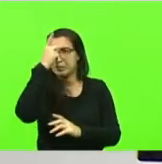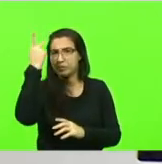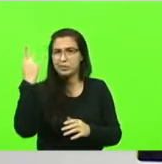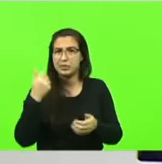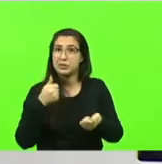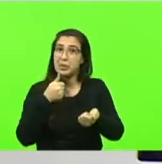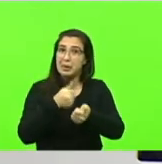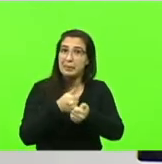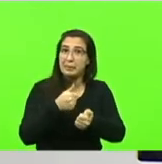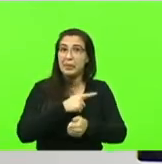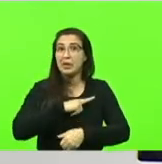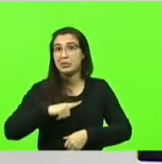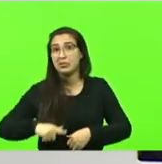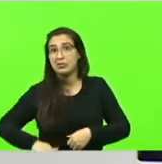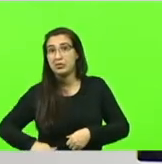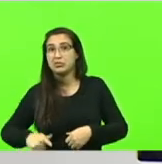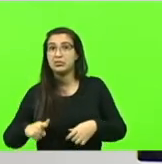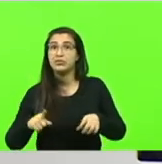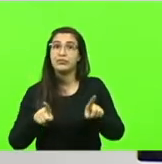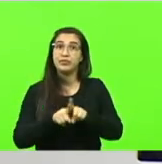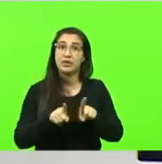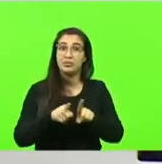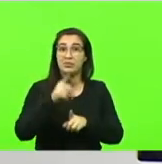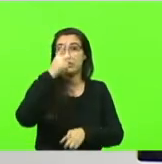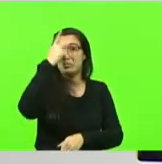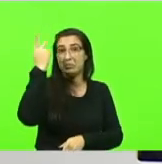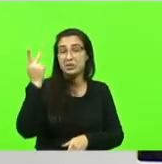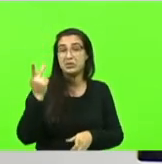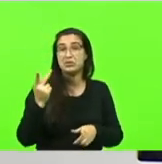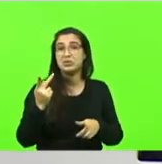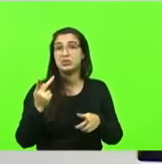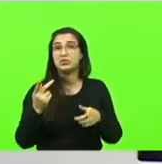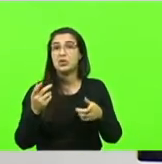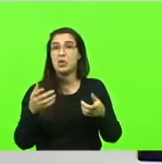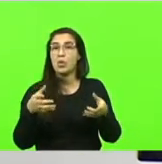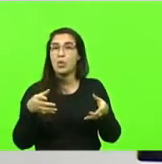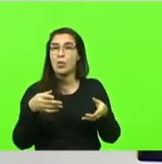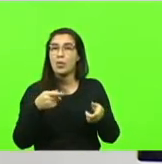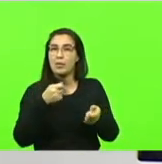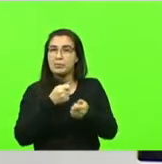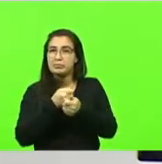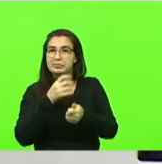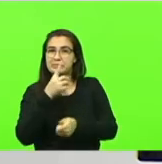ou às vezes em pessoas próximas de partidos que dão sustentação ao governo.